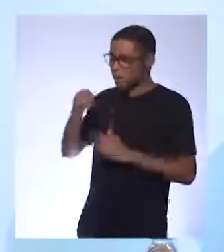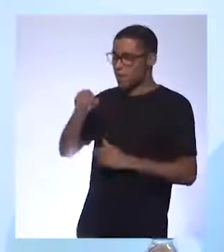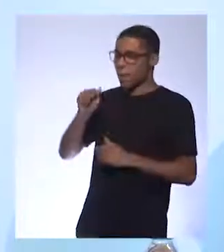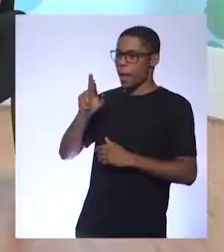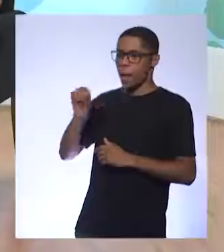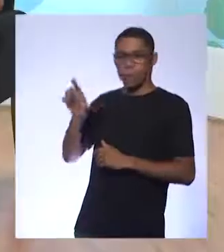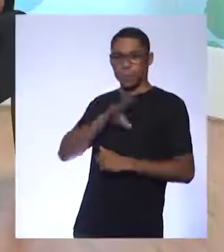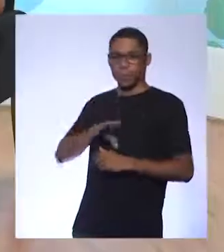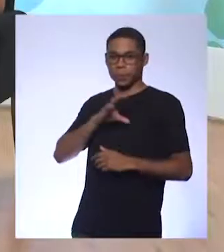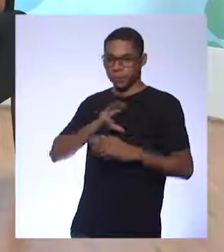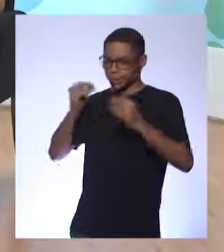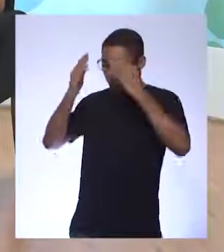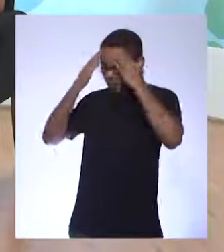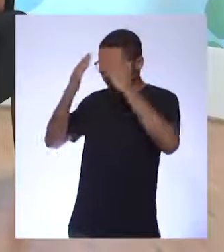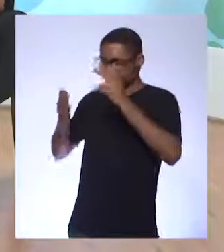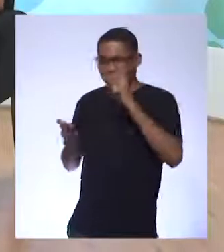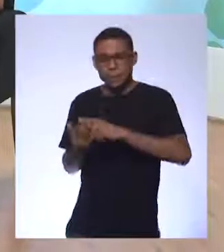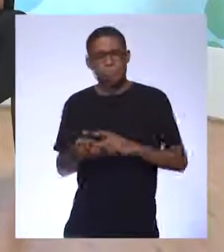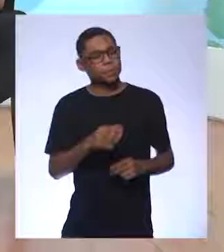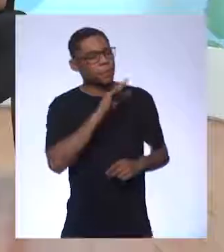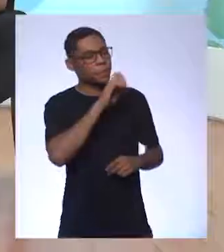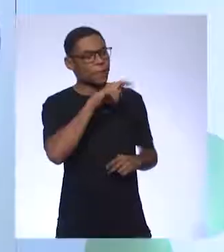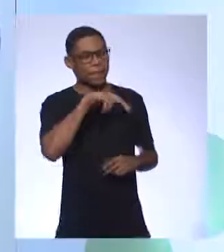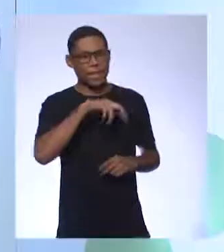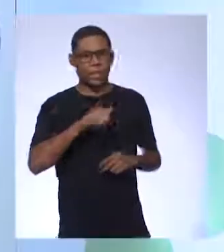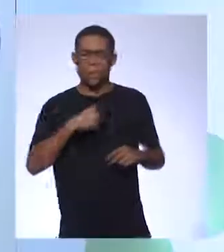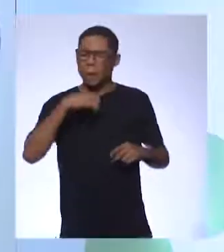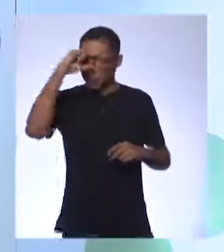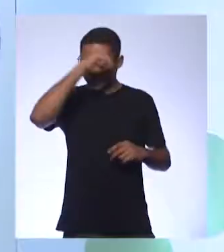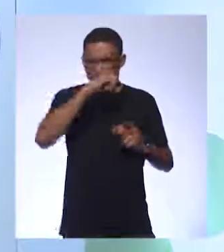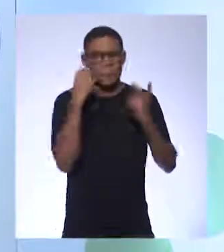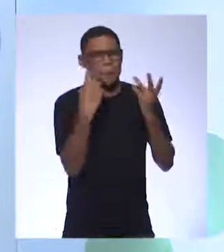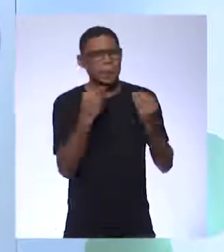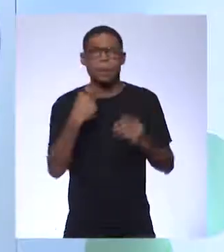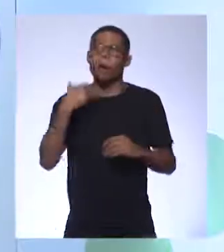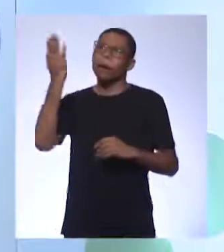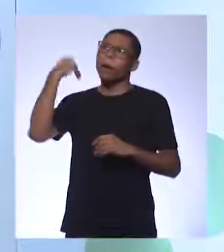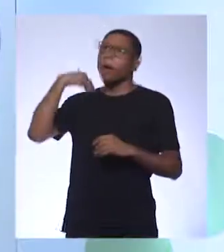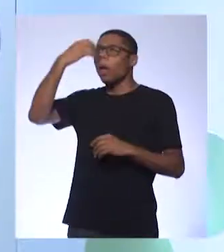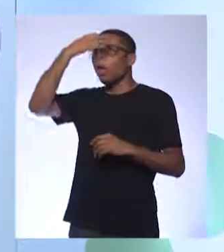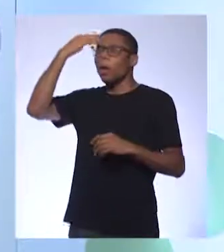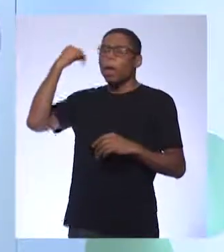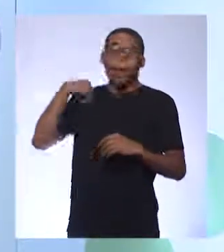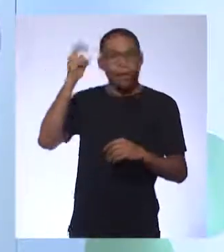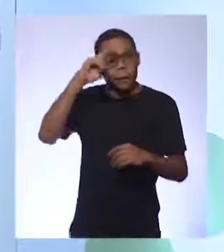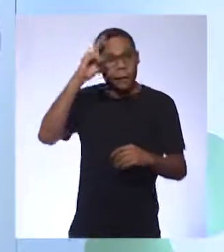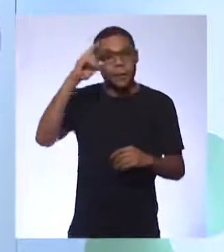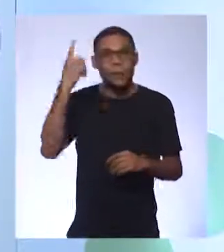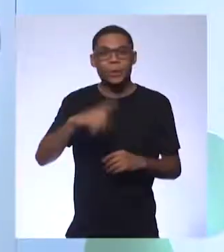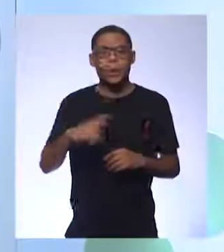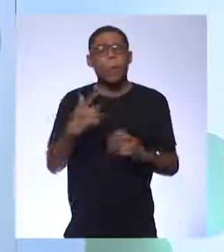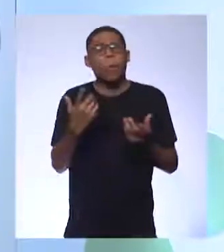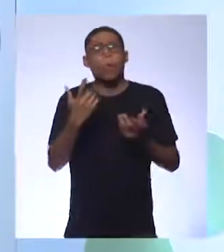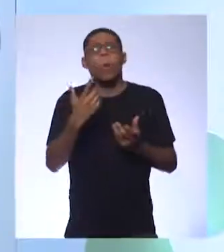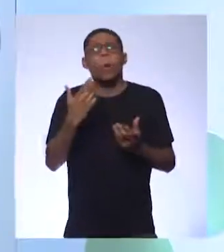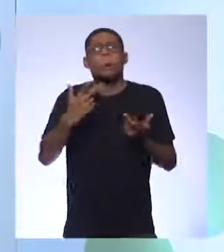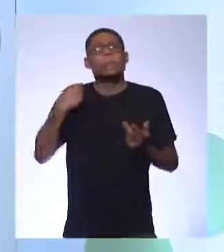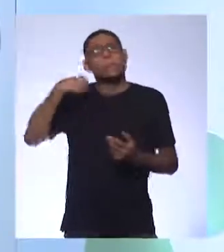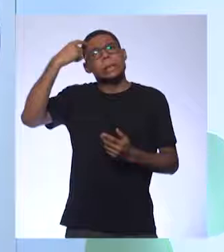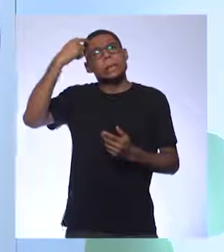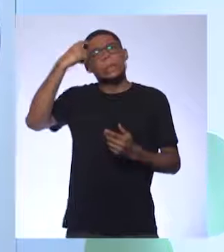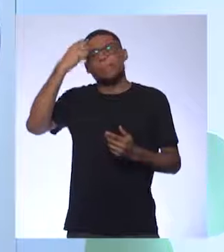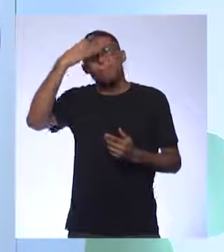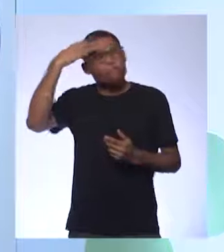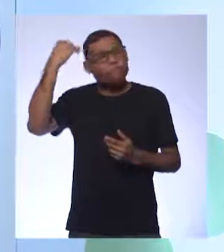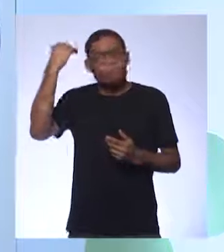língua portuguesa. Nossa, Professora Fernanda, aprendi tanto, relembrei algumas coisas. Nossa, coisas que eu não pensava há muito tempo, voltei a